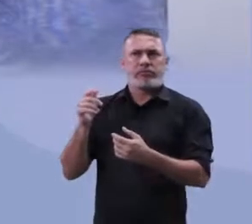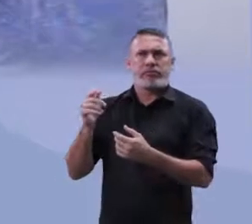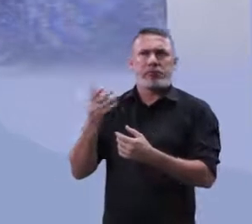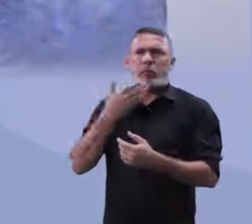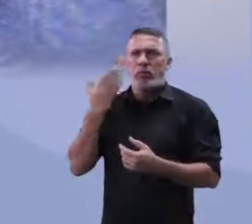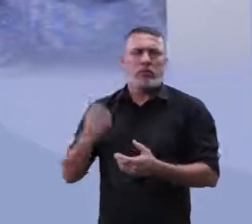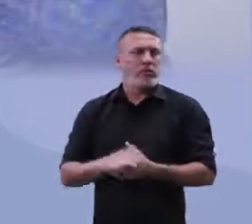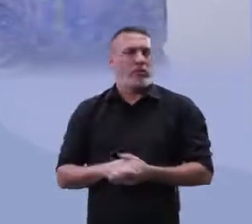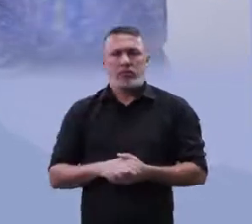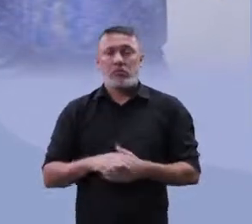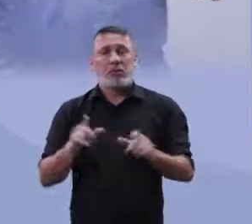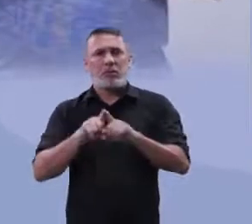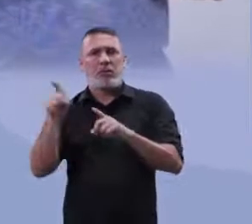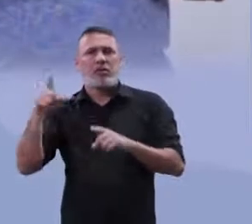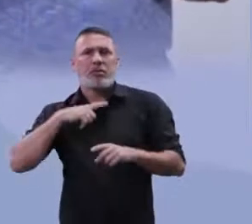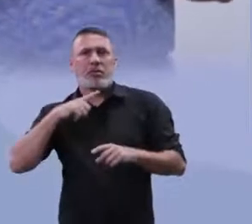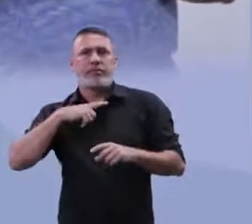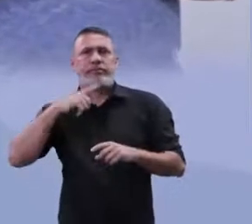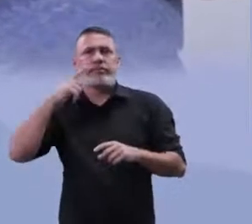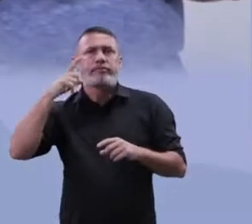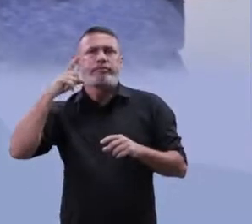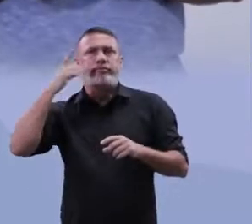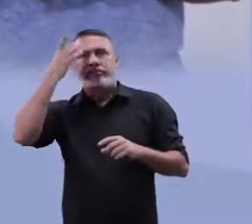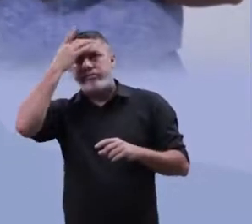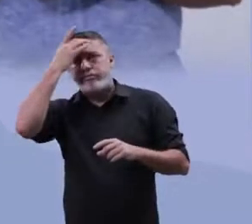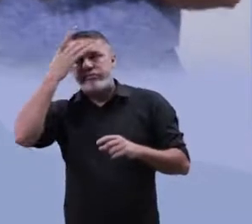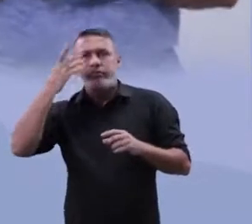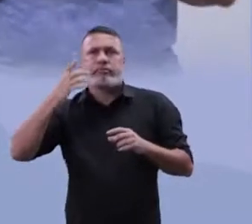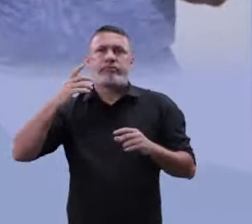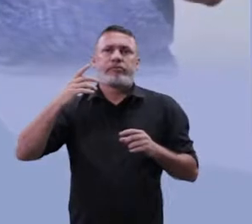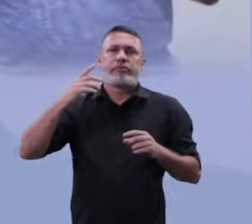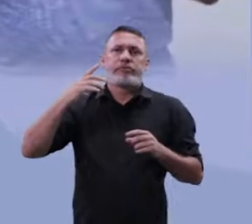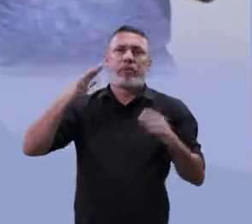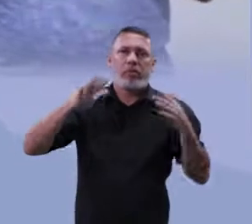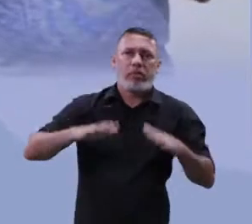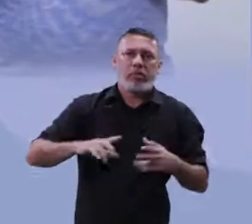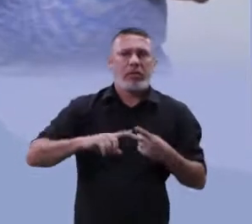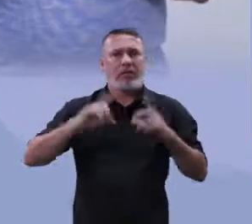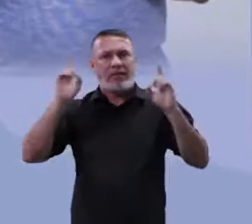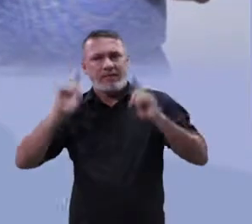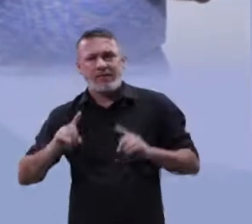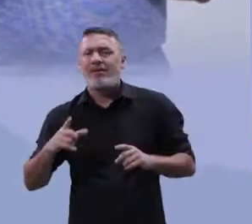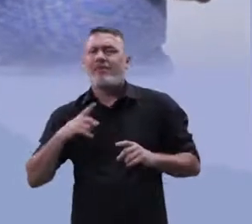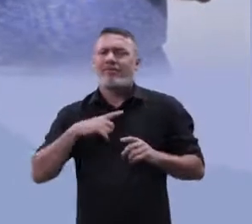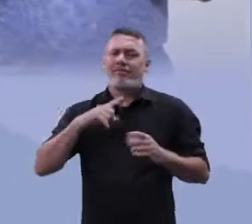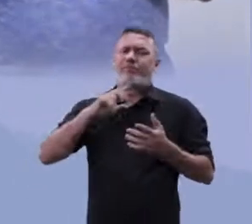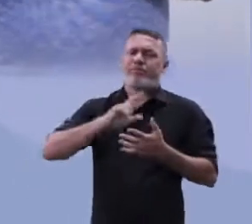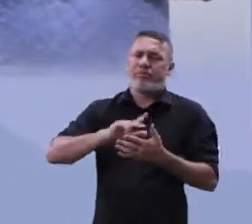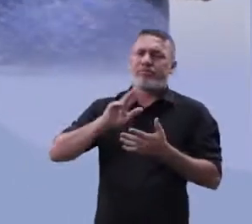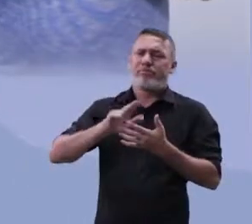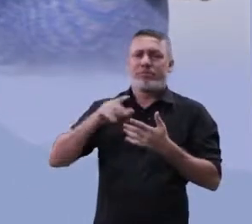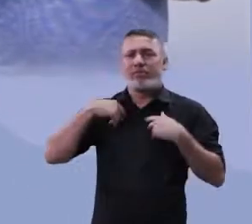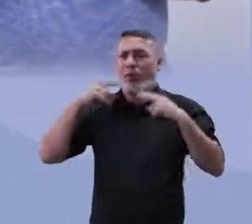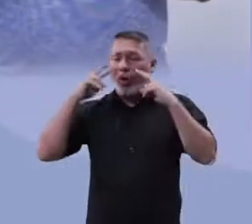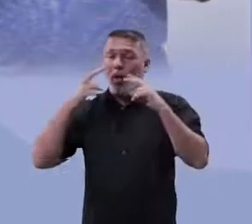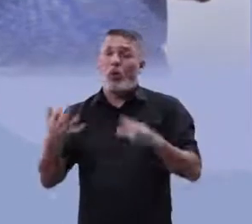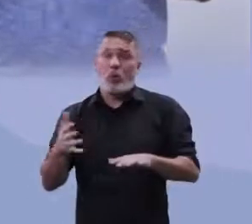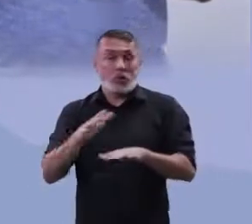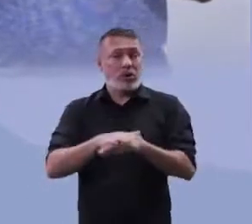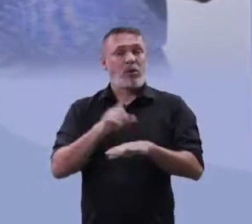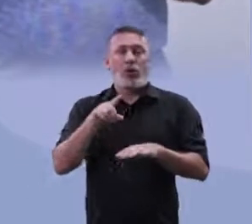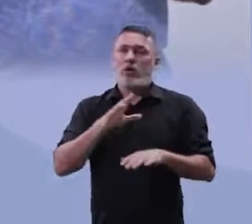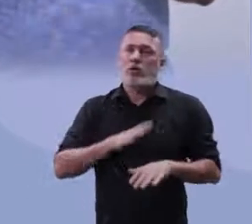questão por conta de algum déficit, alguma deficiência, também tem que analisar todos esses aspectos. A educação inclusiva,